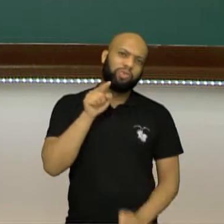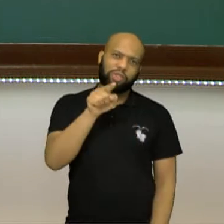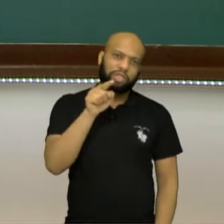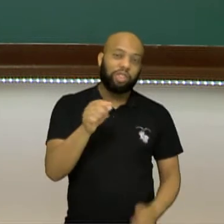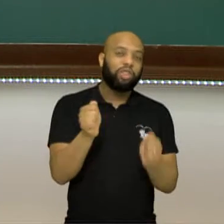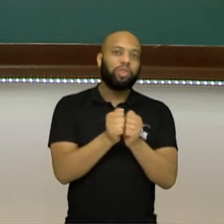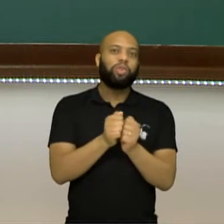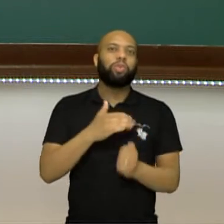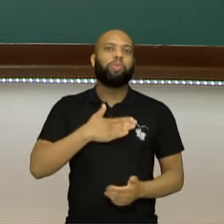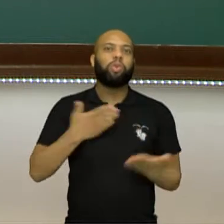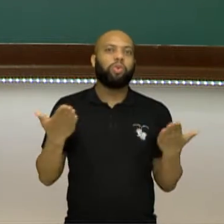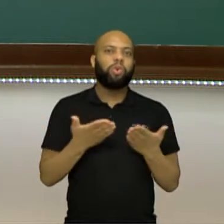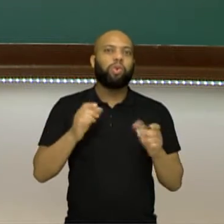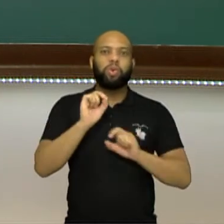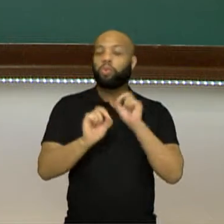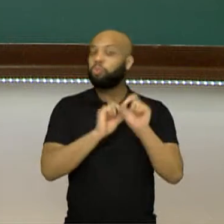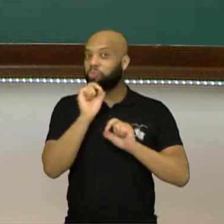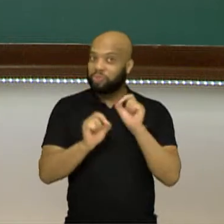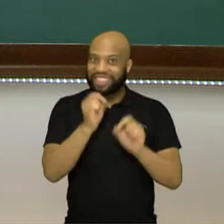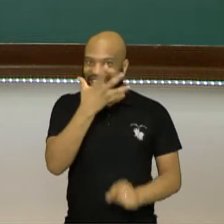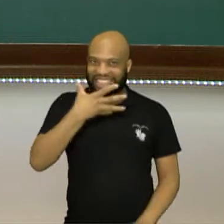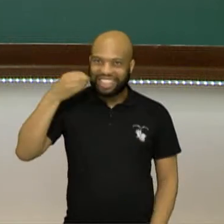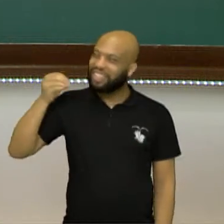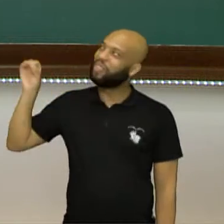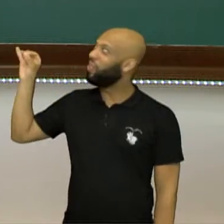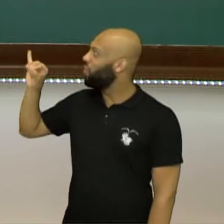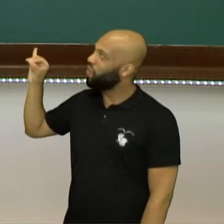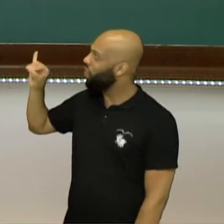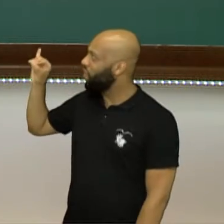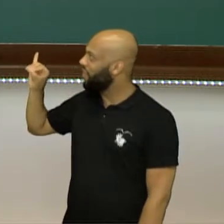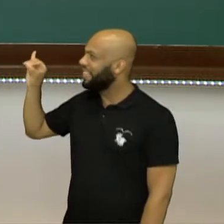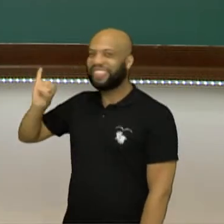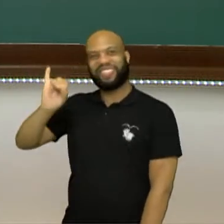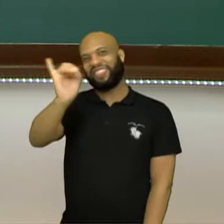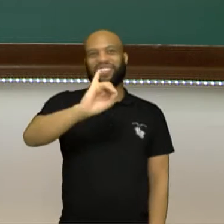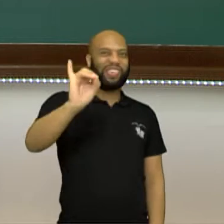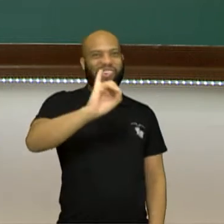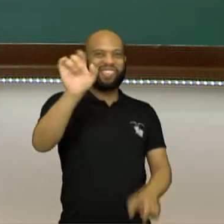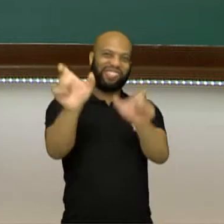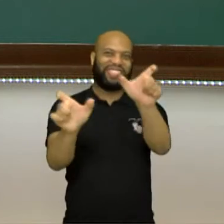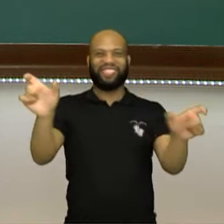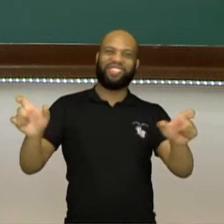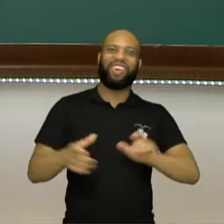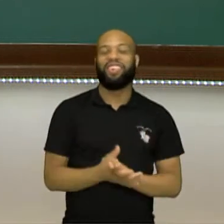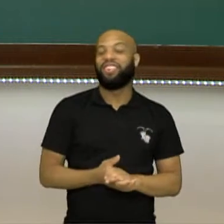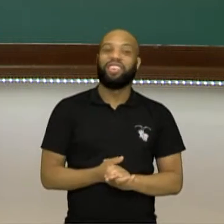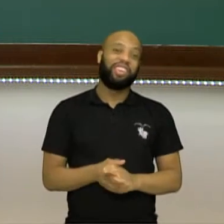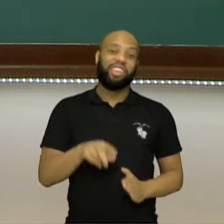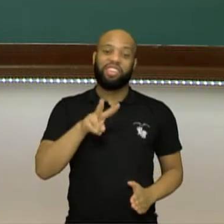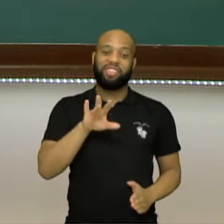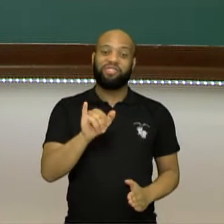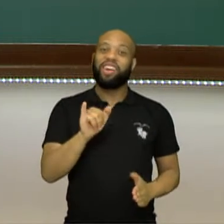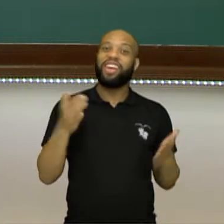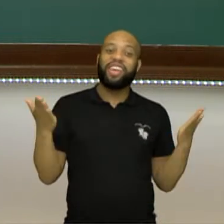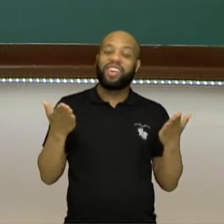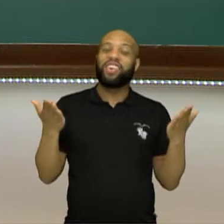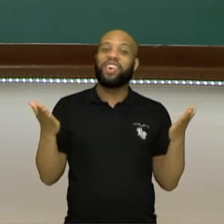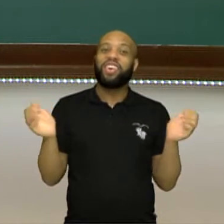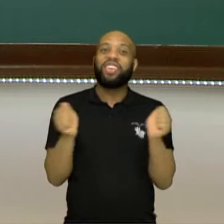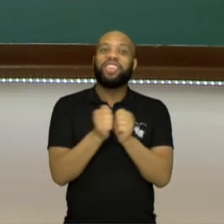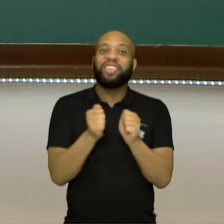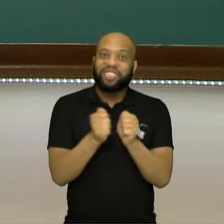E junto conosco nessa aula tá aqui o Natan, dê um oi pra ele. E vamos juntos para